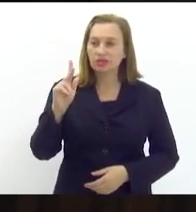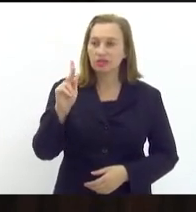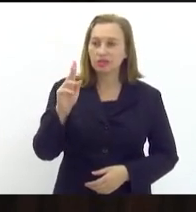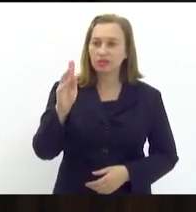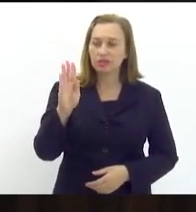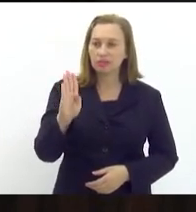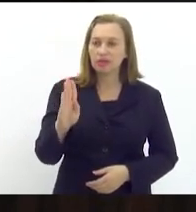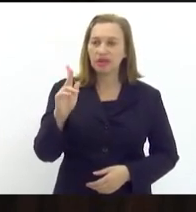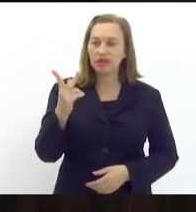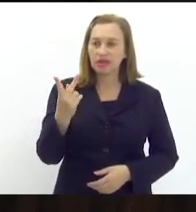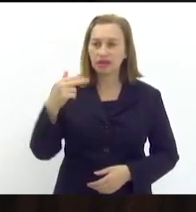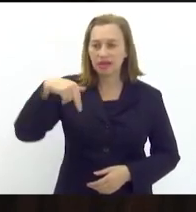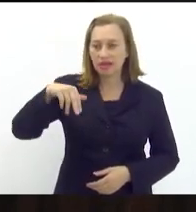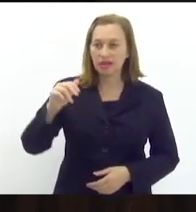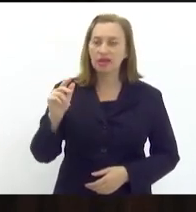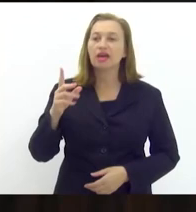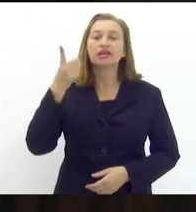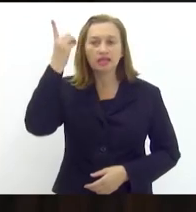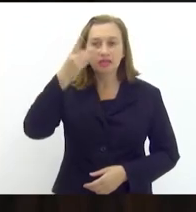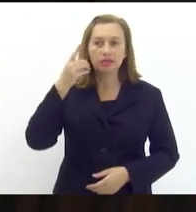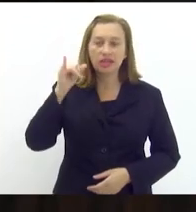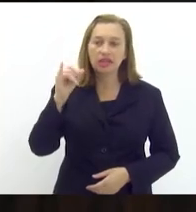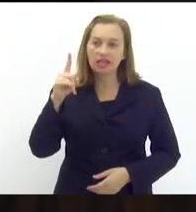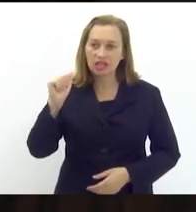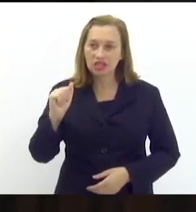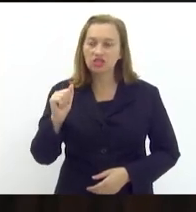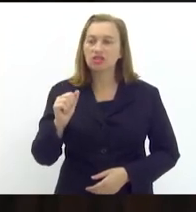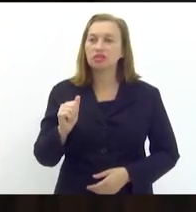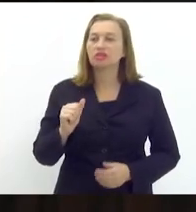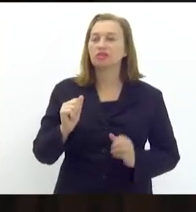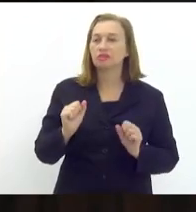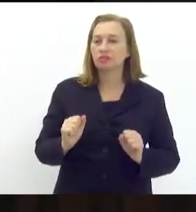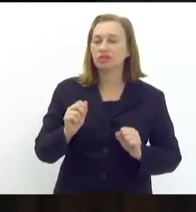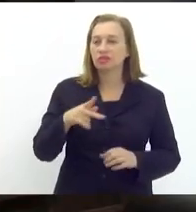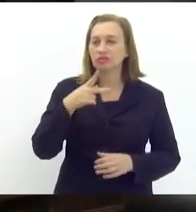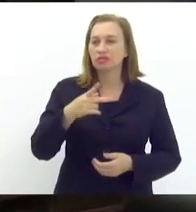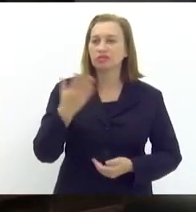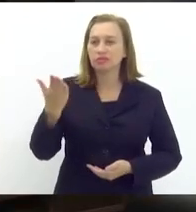índia como é substitutivo vossa excelência Pode emitir